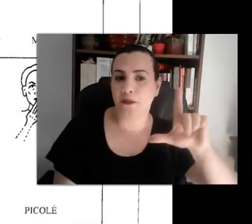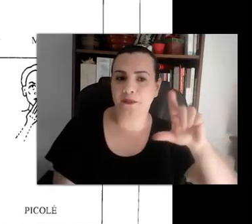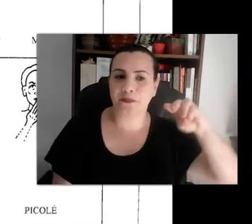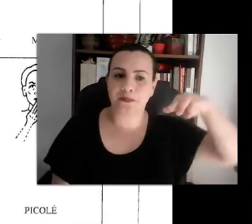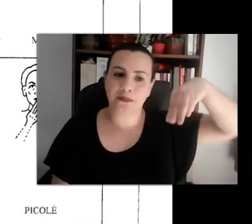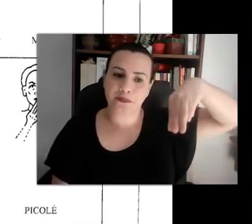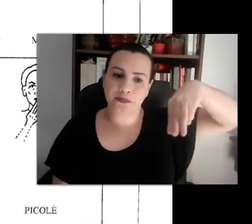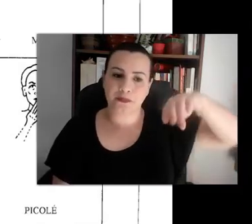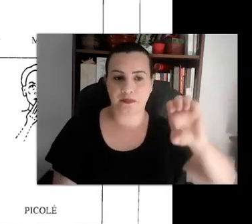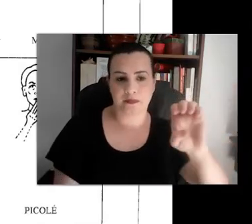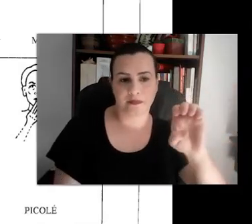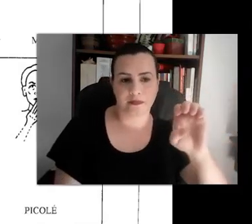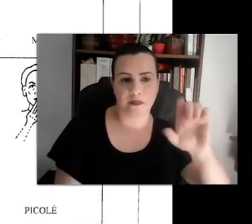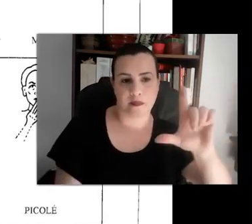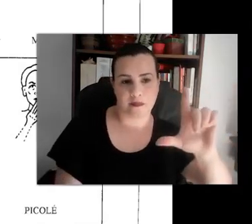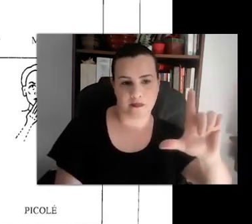Mel.